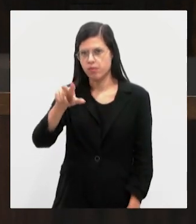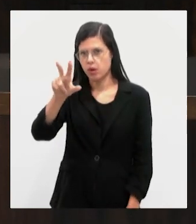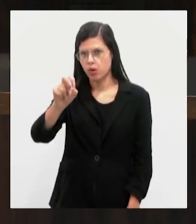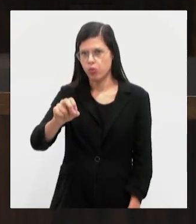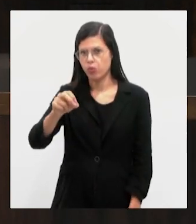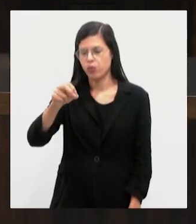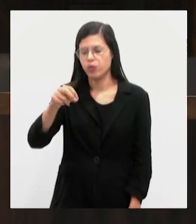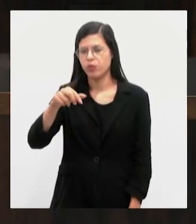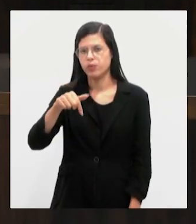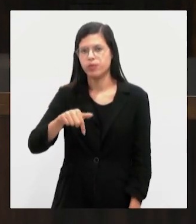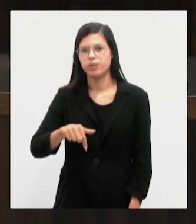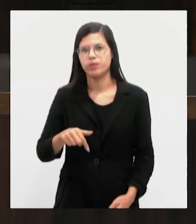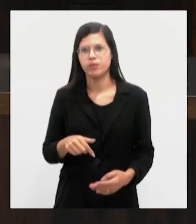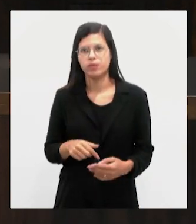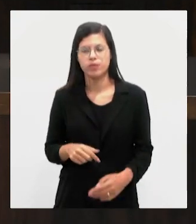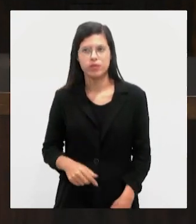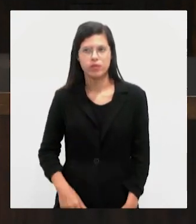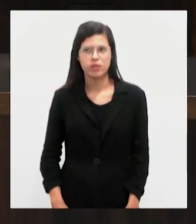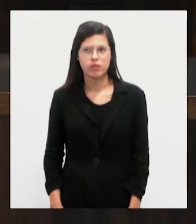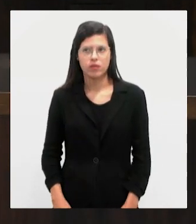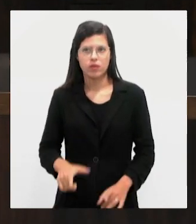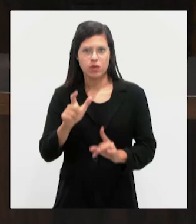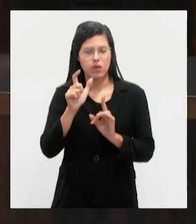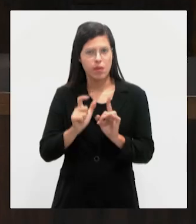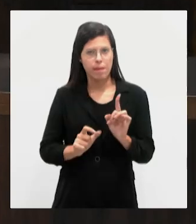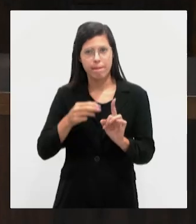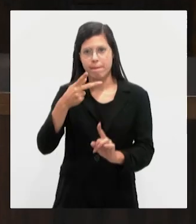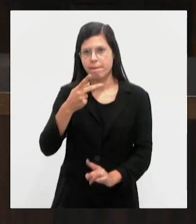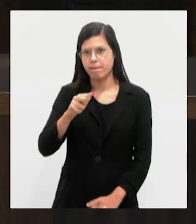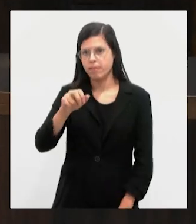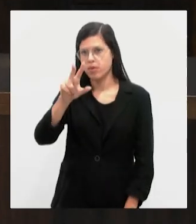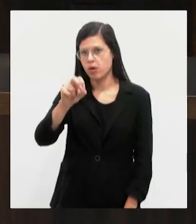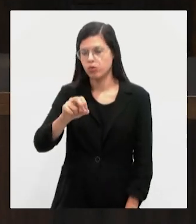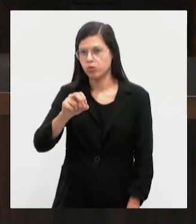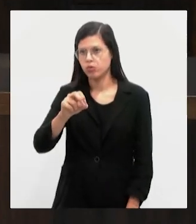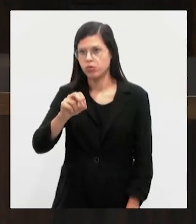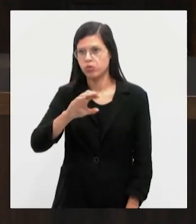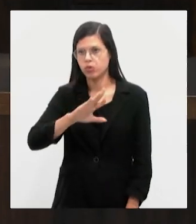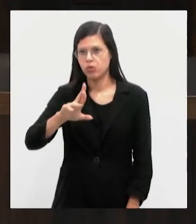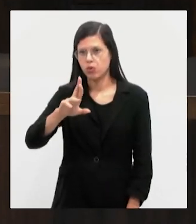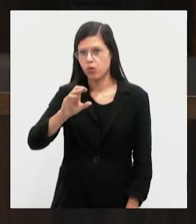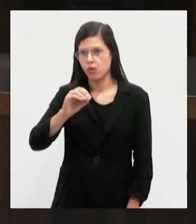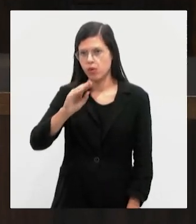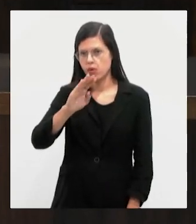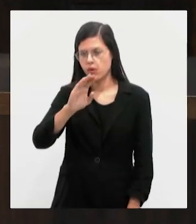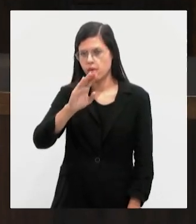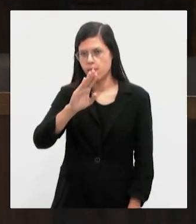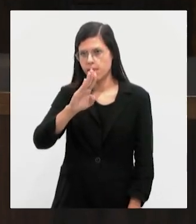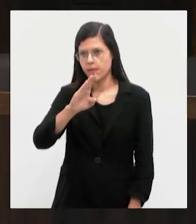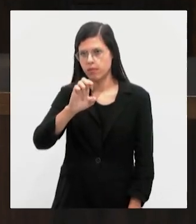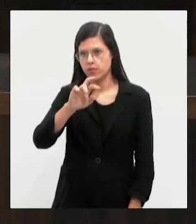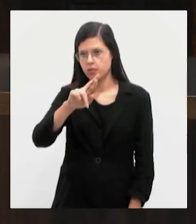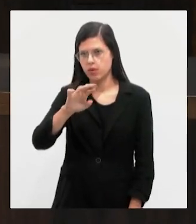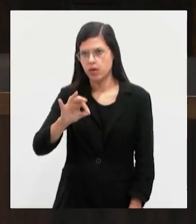Paiva. Senhor Paulo Roberto Fichter Moreira.